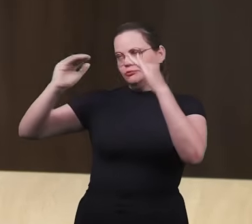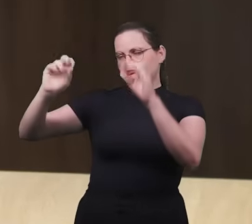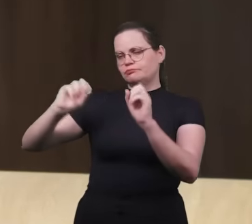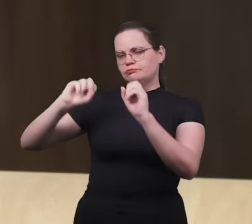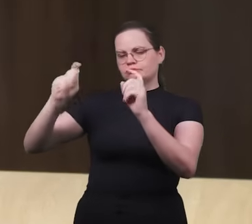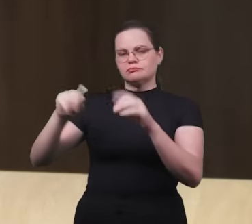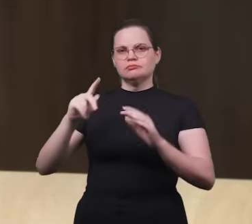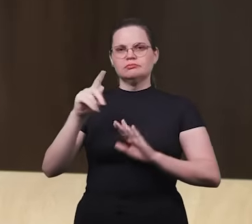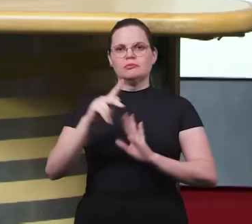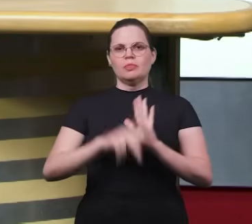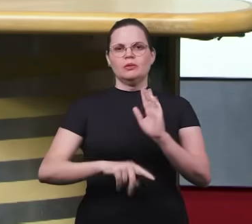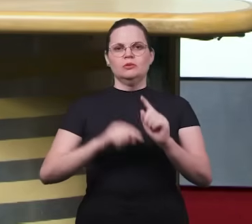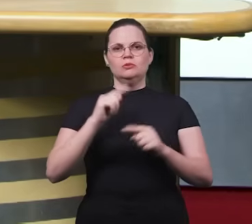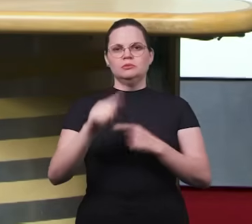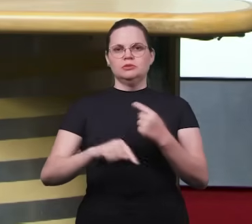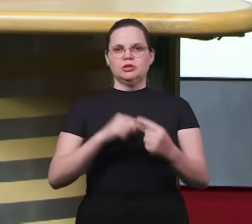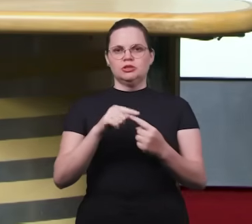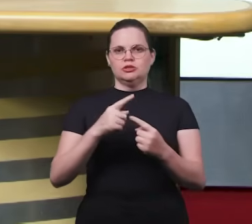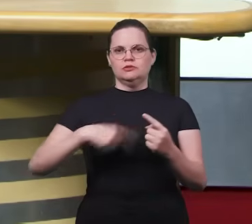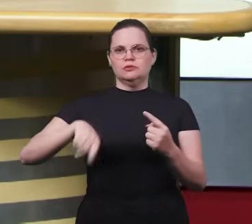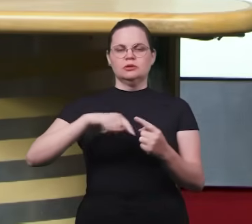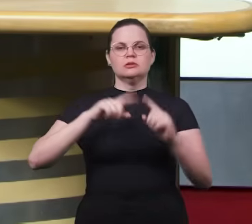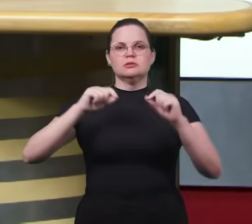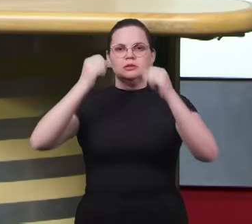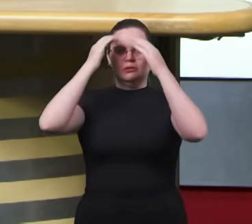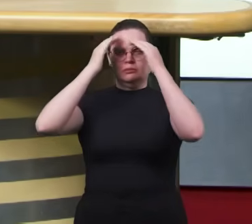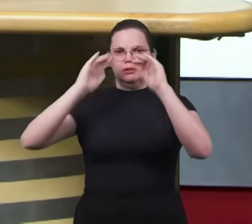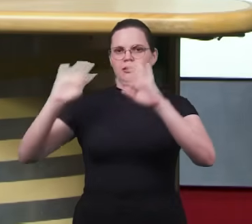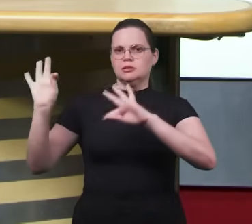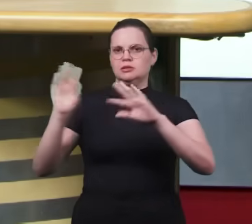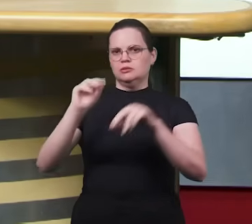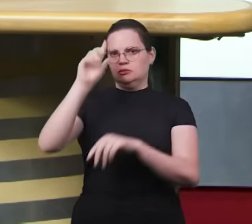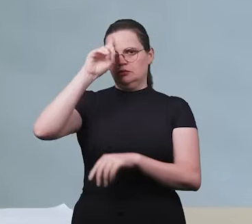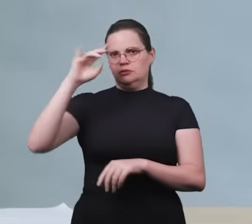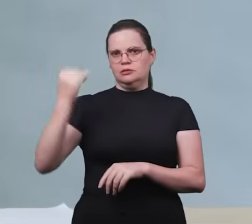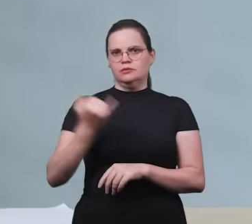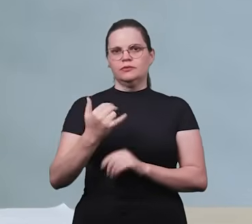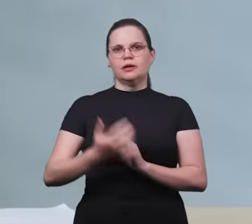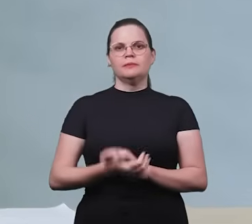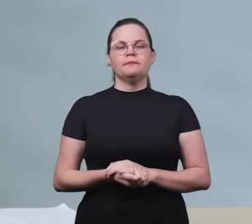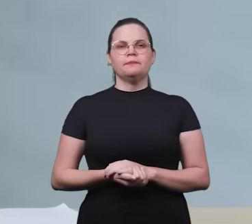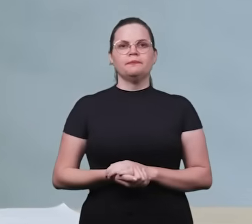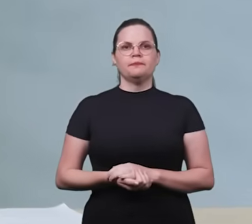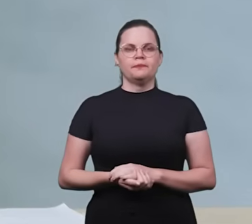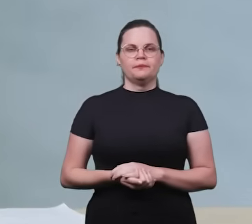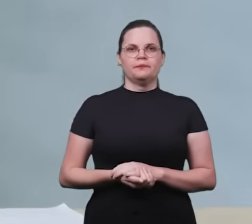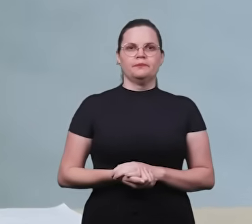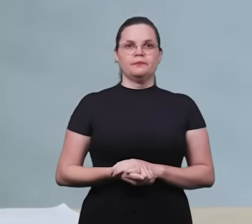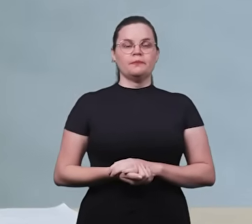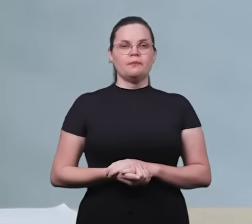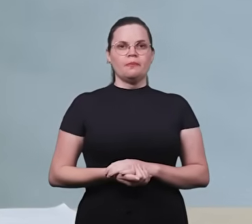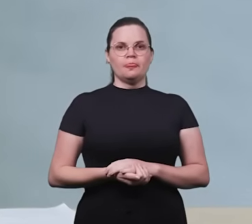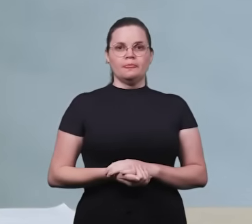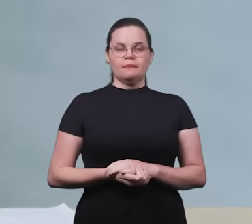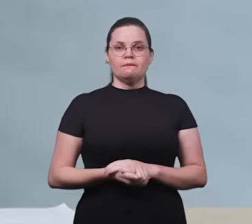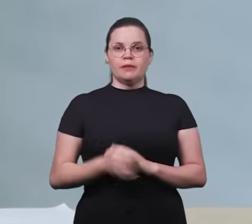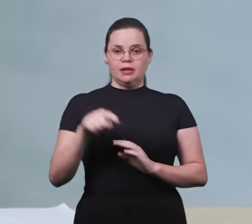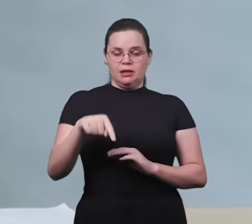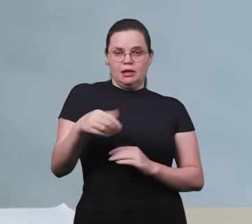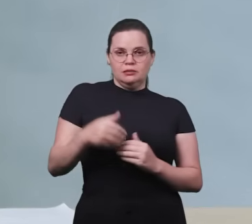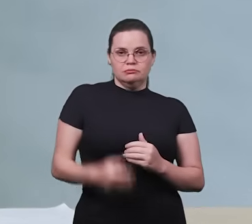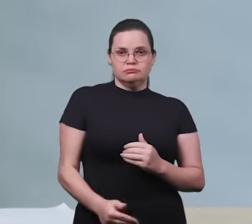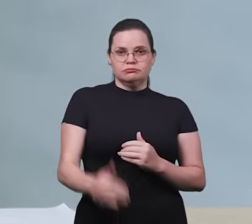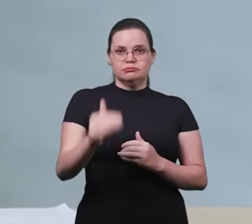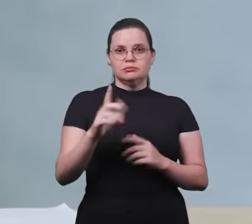pastor Tiago, é fazer e obedecer a palavra de Deus. E a vida de Pedro, desse momento em diante, ela passa a ter momentos marcantes,